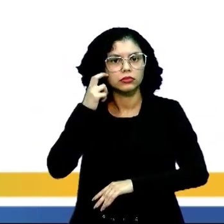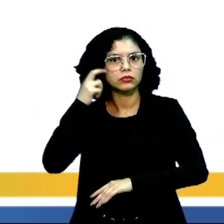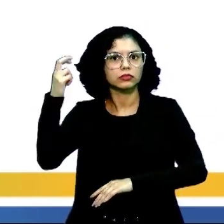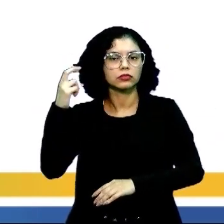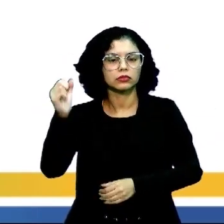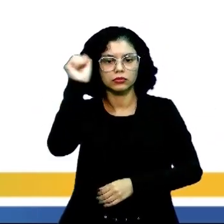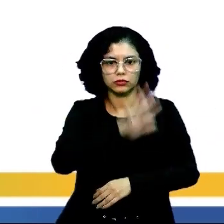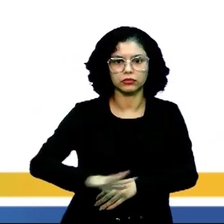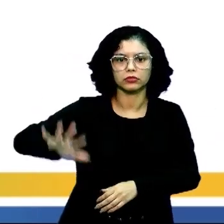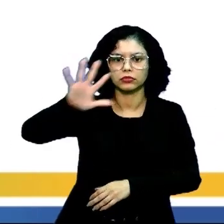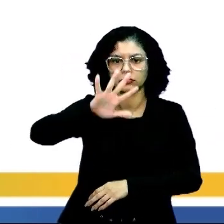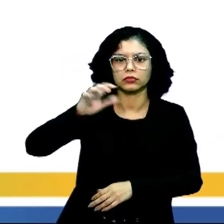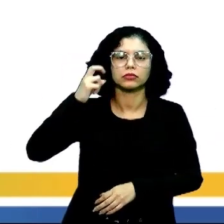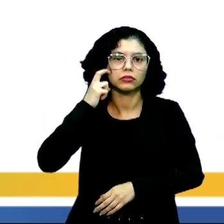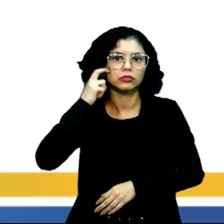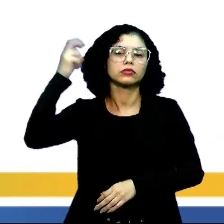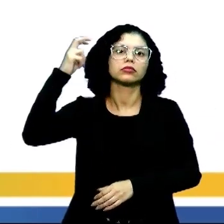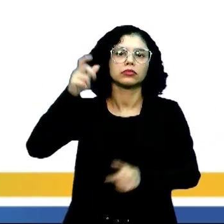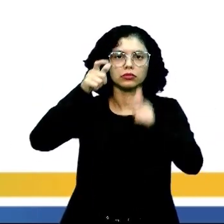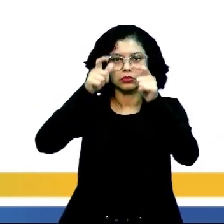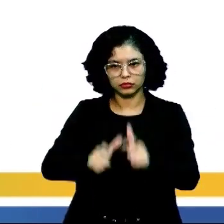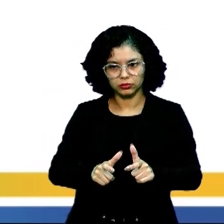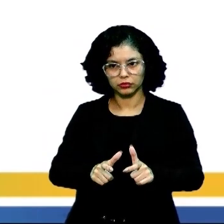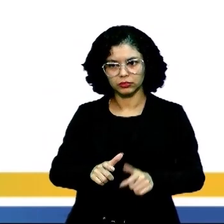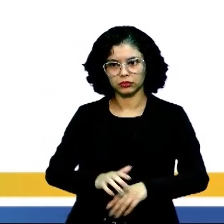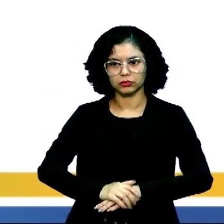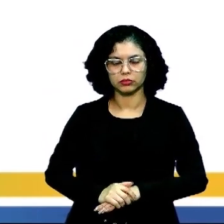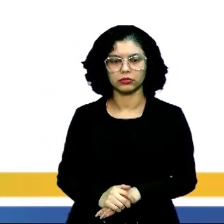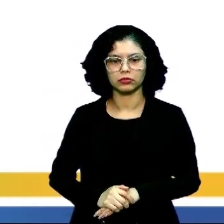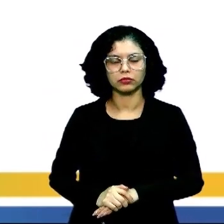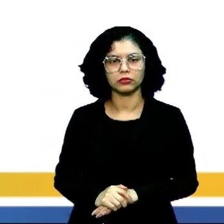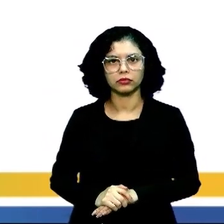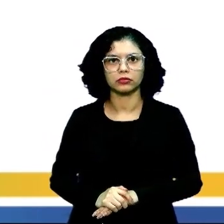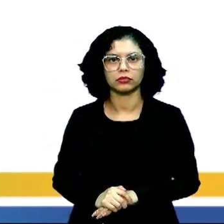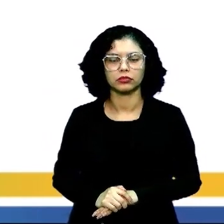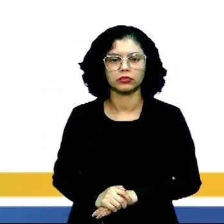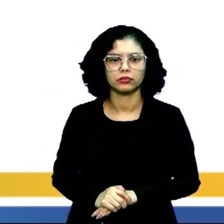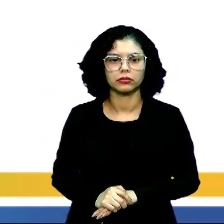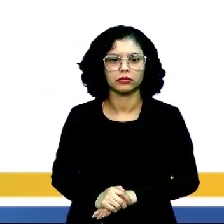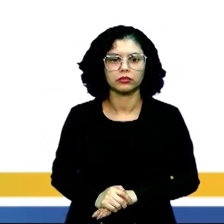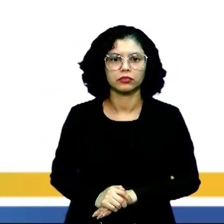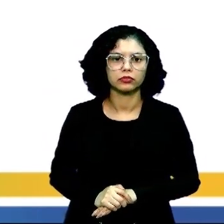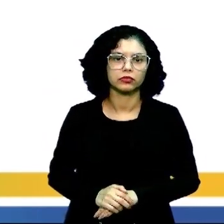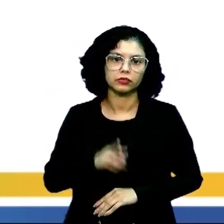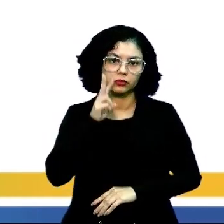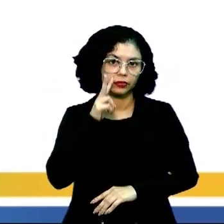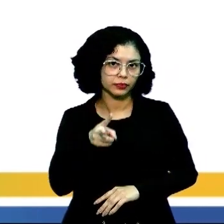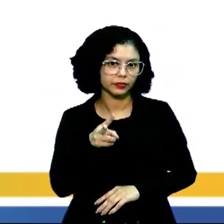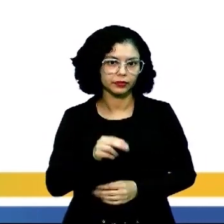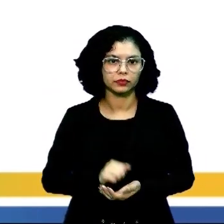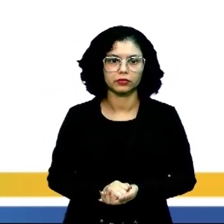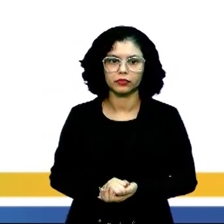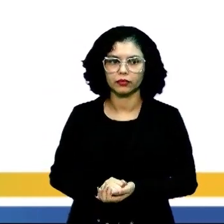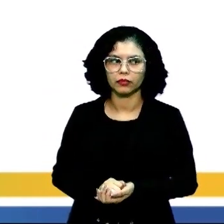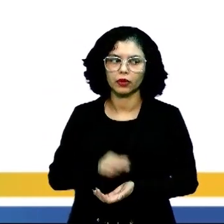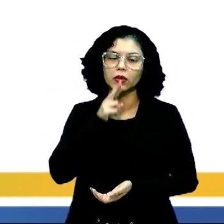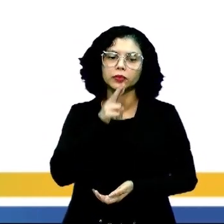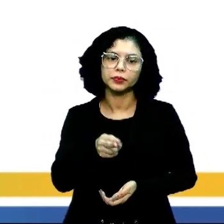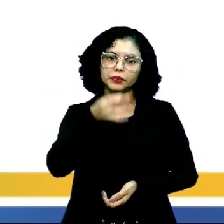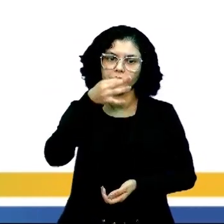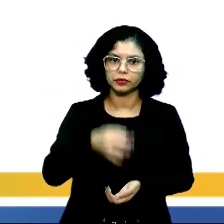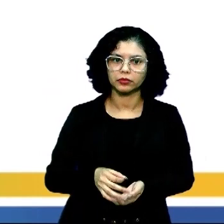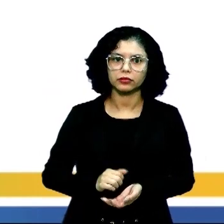E, cultura global e cultura local. Vamos observar? A